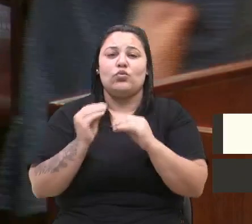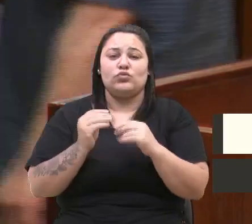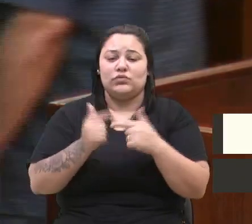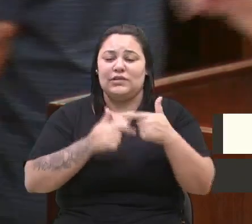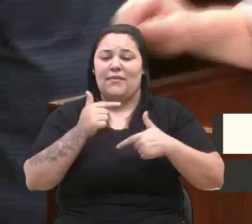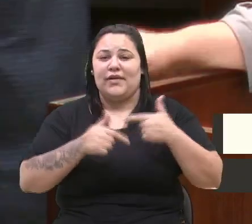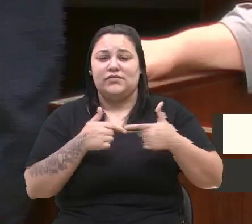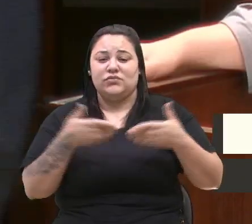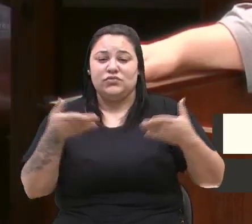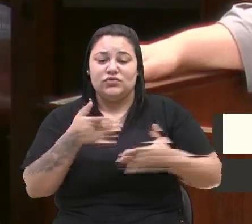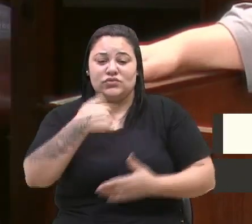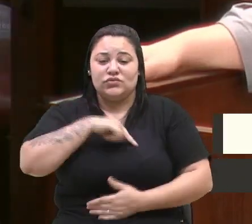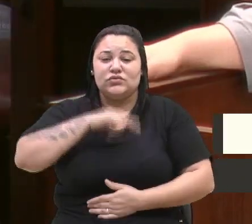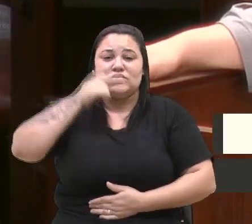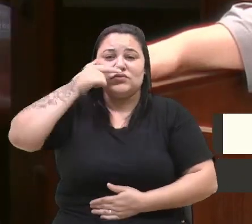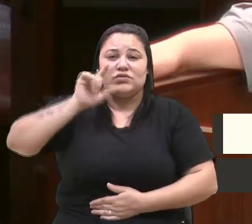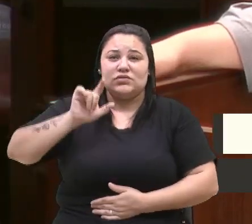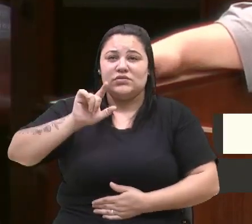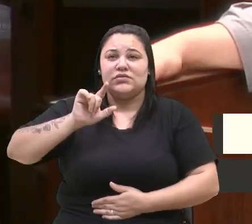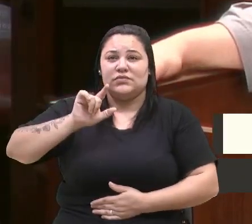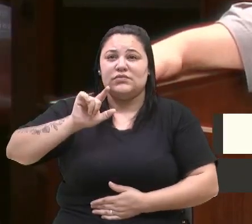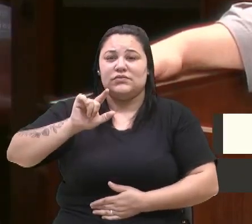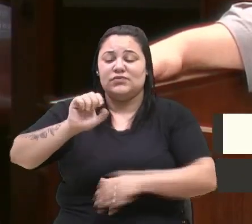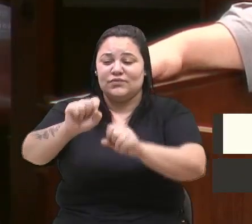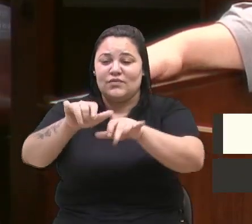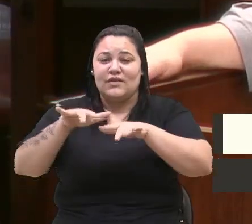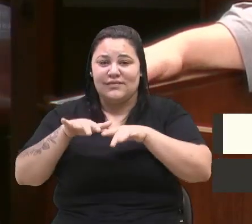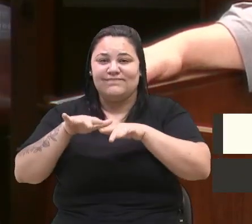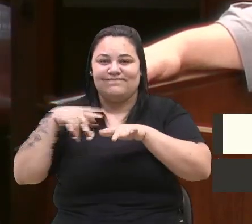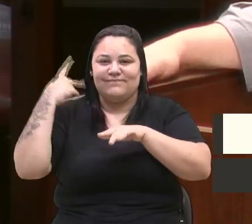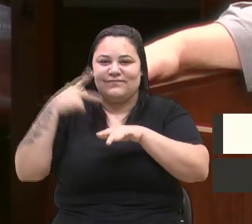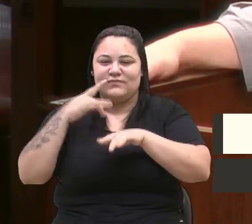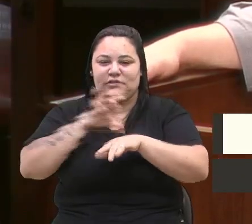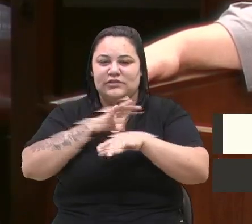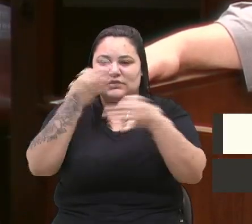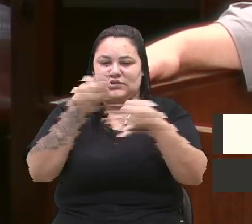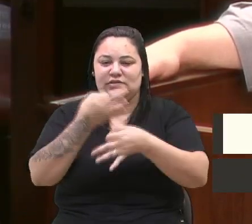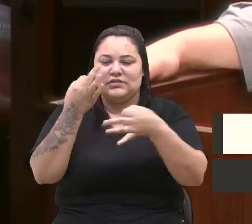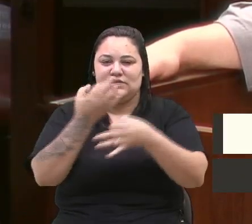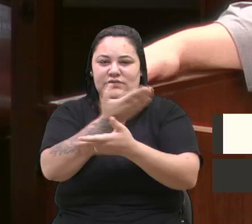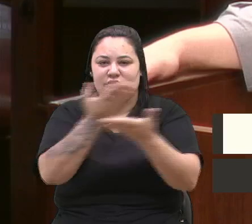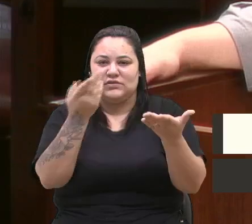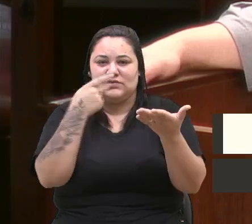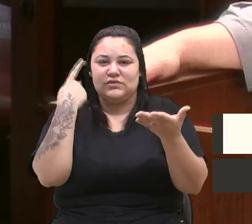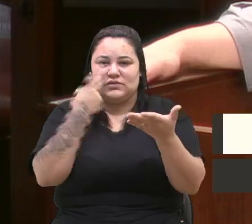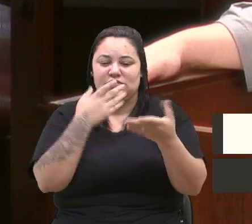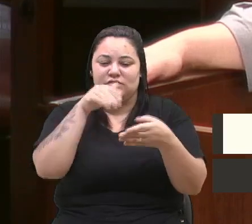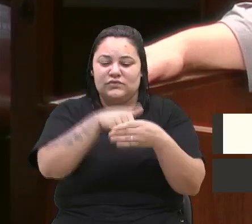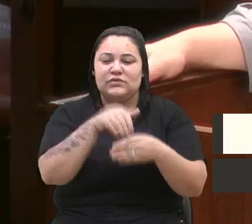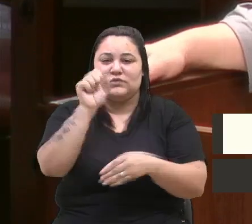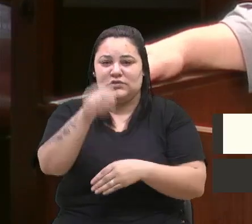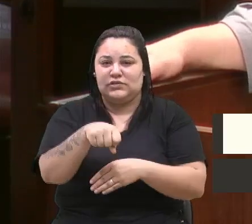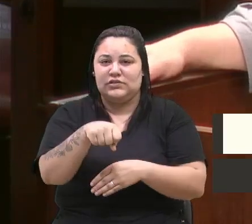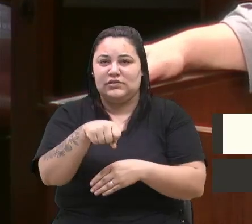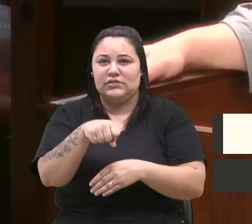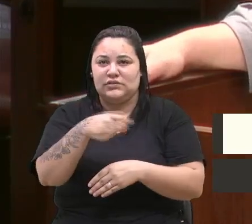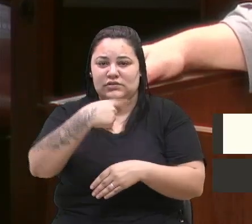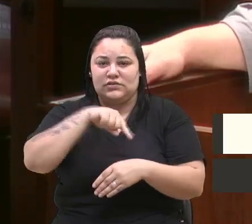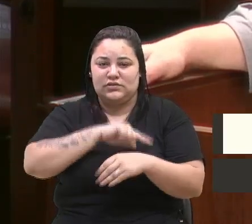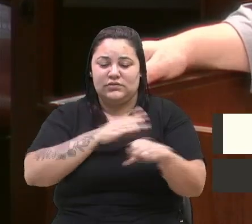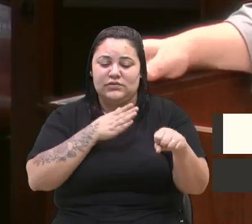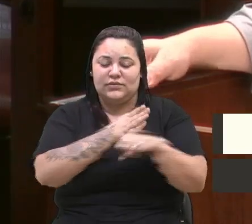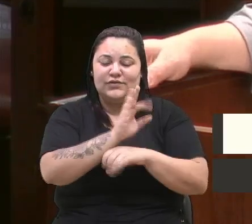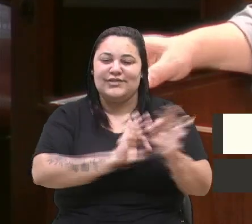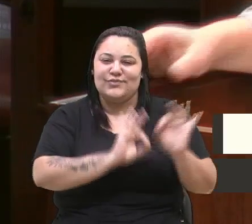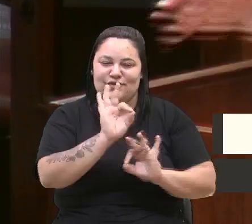hoje a gente consegue apreciar dentro desse plenário e tenho certeza absoluta que os nobres pares vão votar pelo sim e vamos aprovar esse